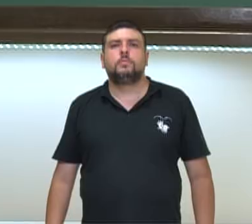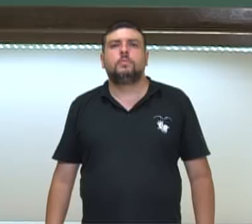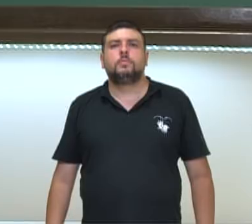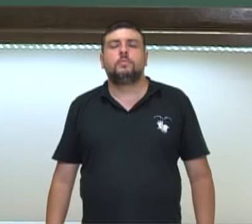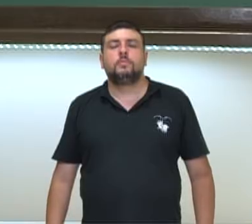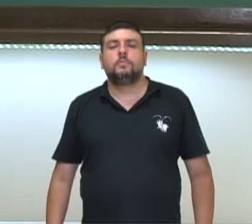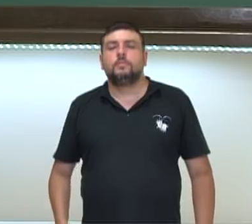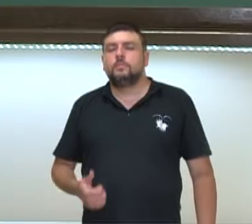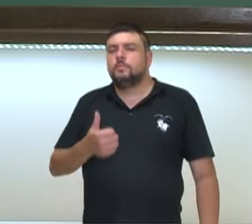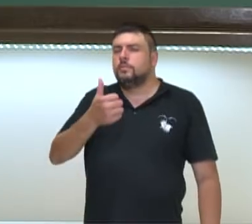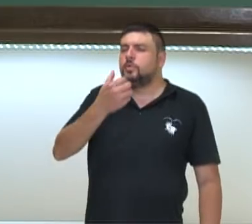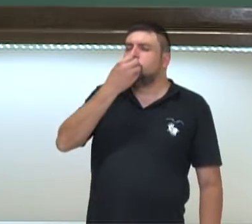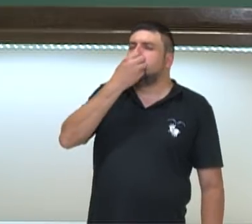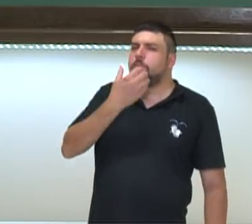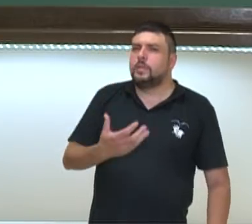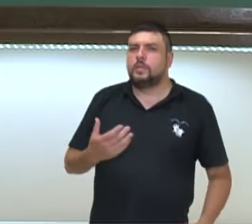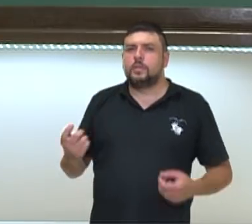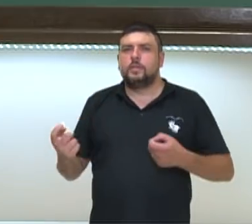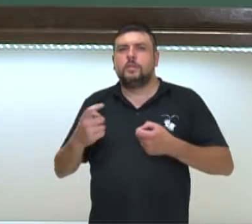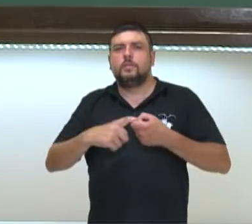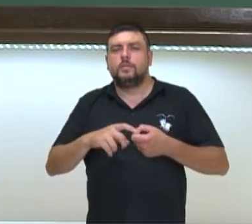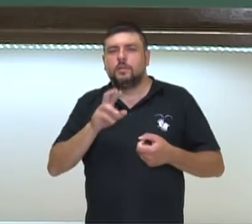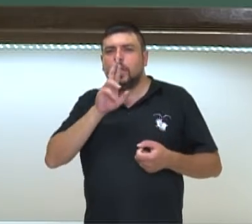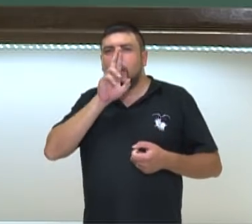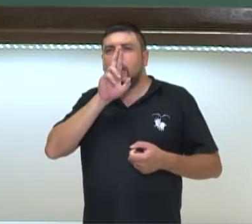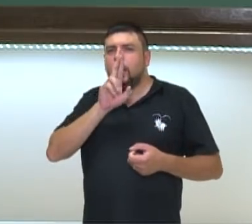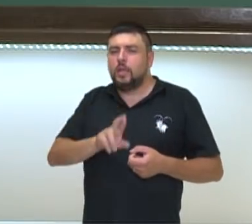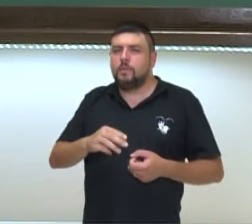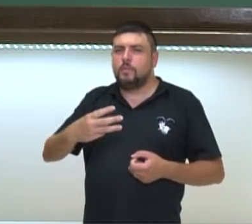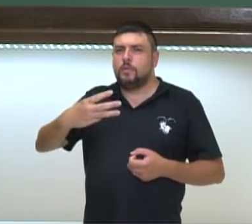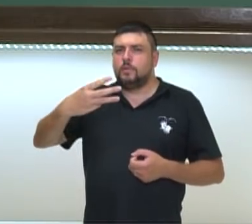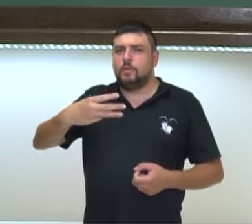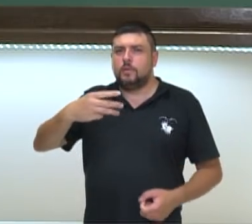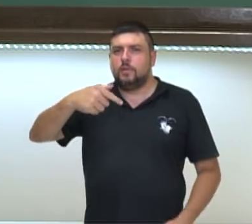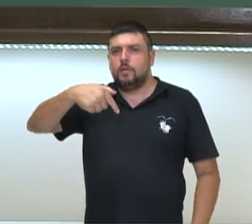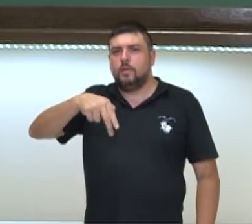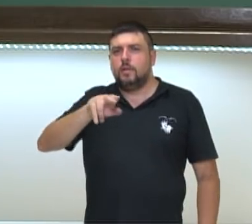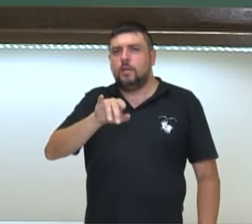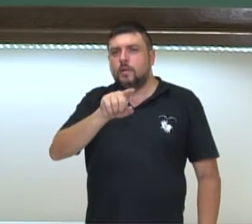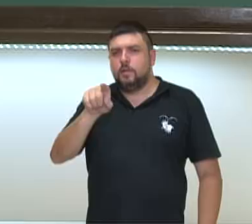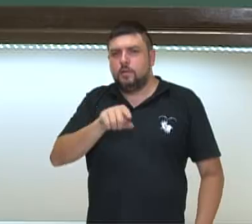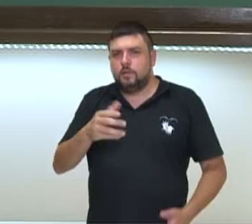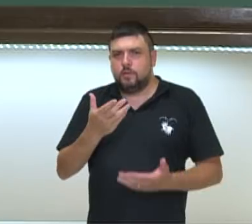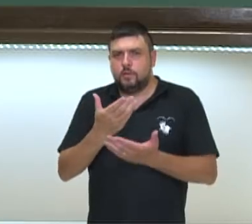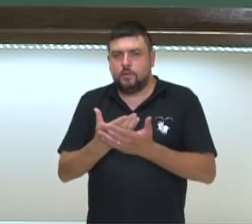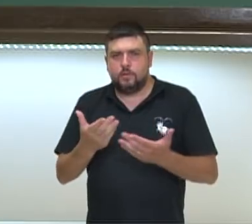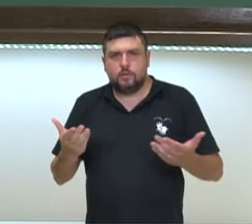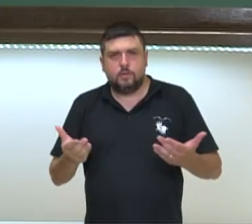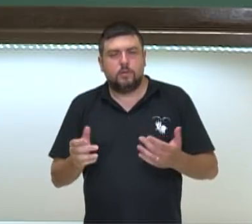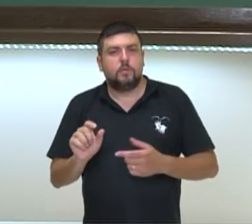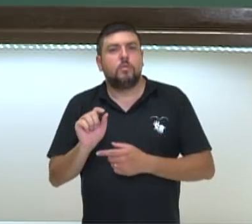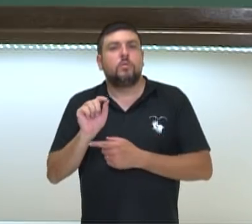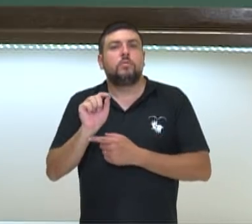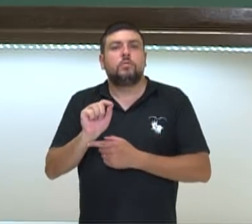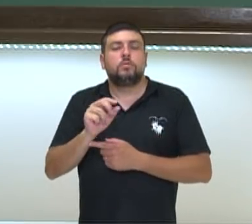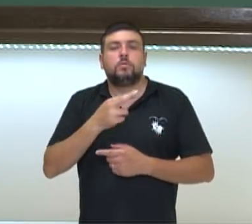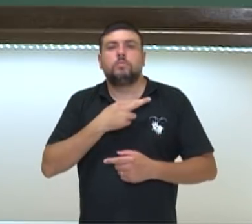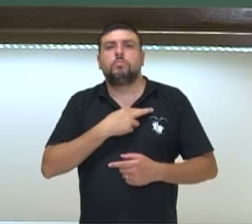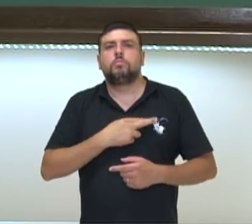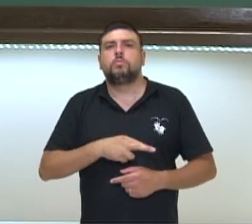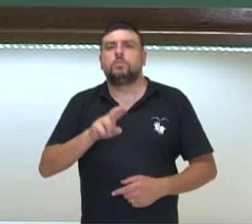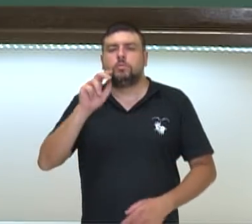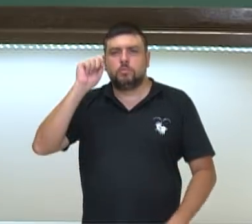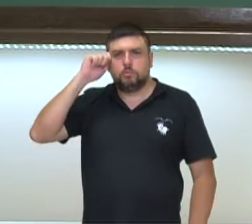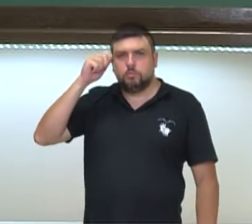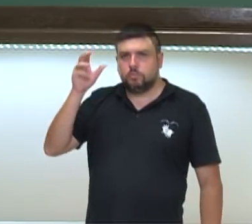Muito bem, voltamos com a resolução do terceiro e último quiz da aula de hoje, que é sobre religiões de matriz